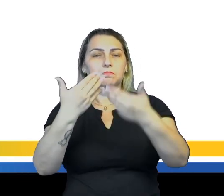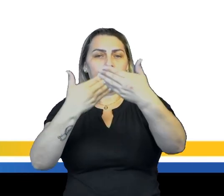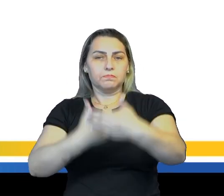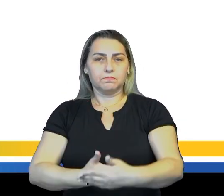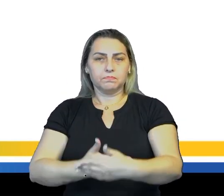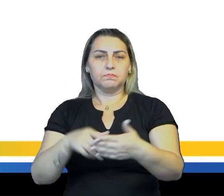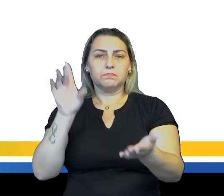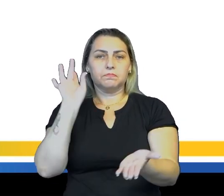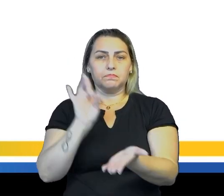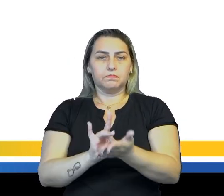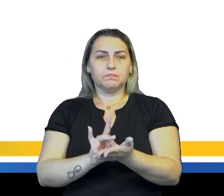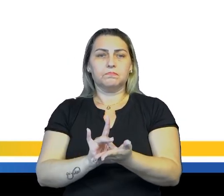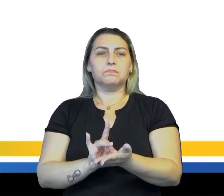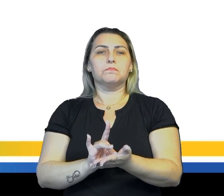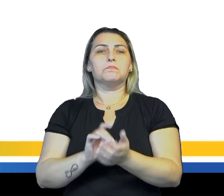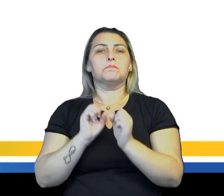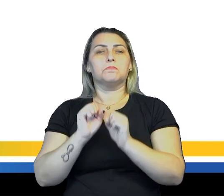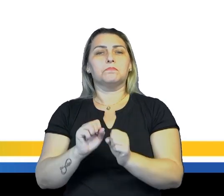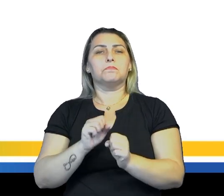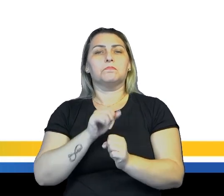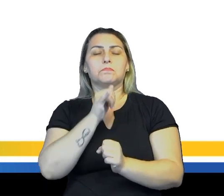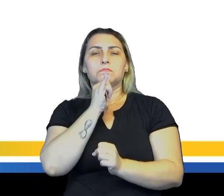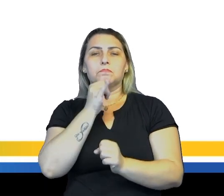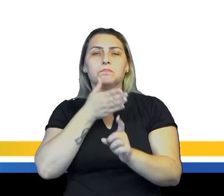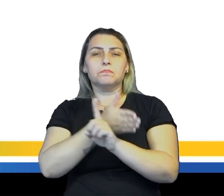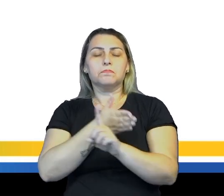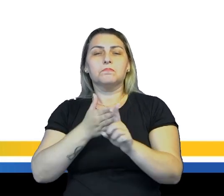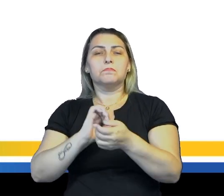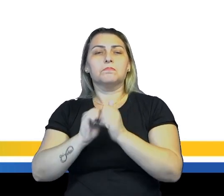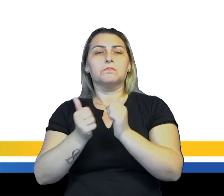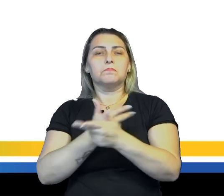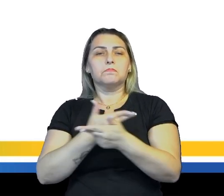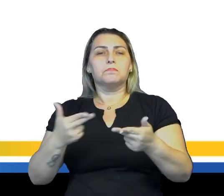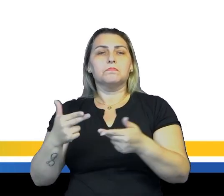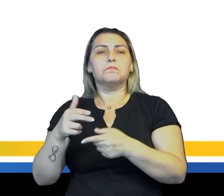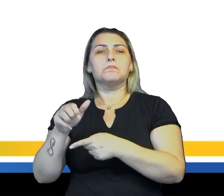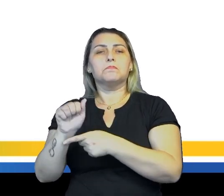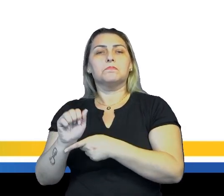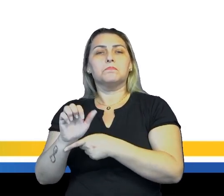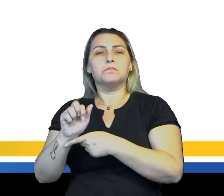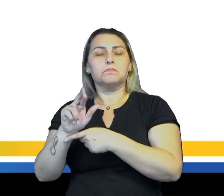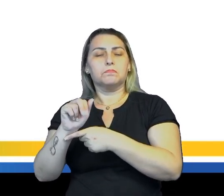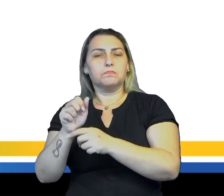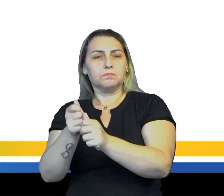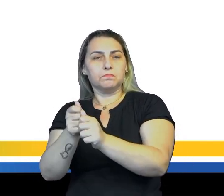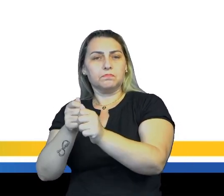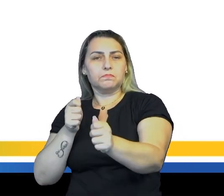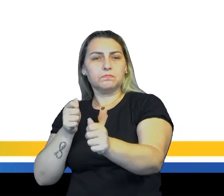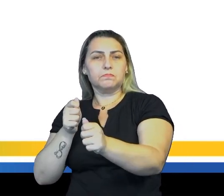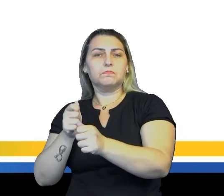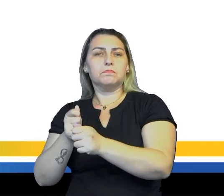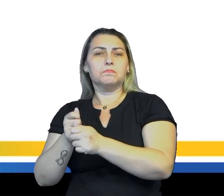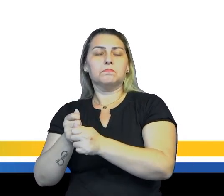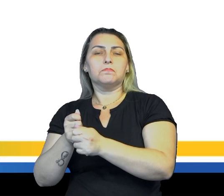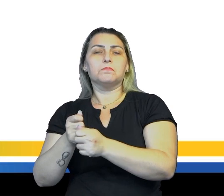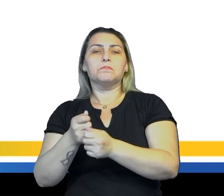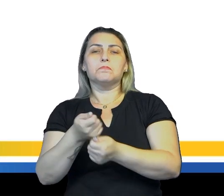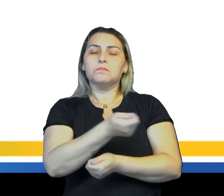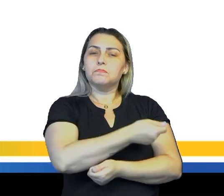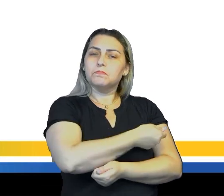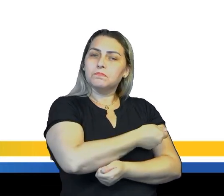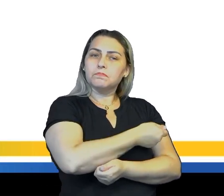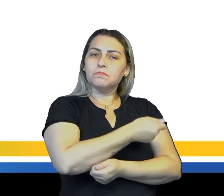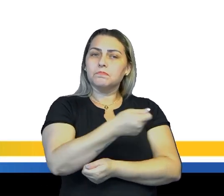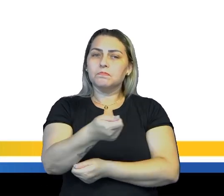por seis provas oficiais dentre elas podemos citar como um exemplo de modalidade do atletismo alternativa a arco e